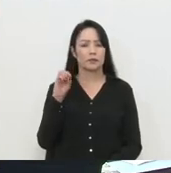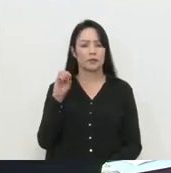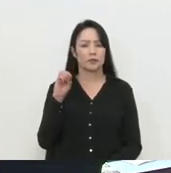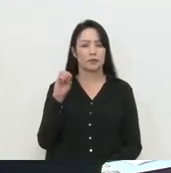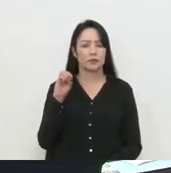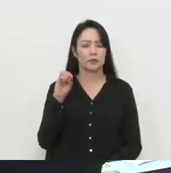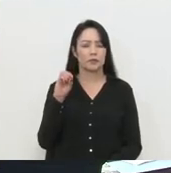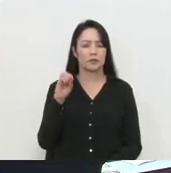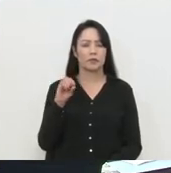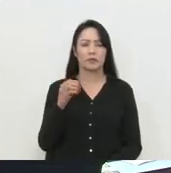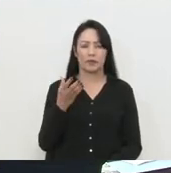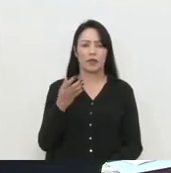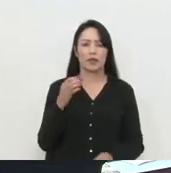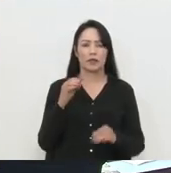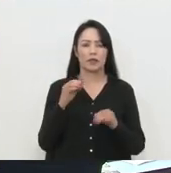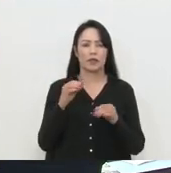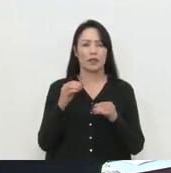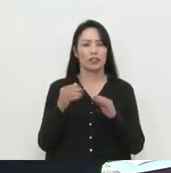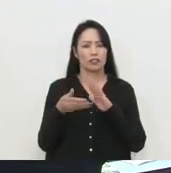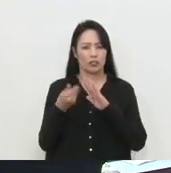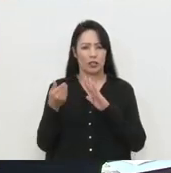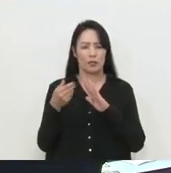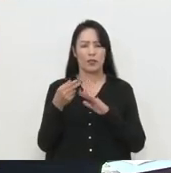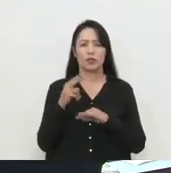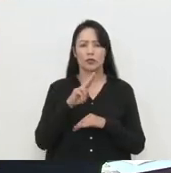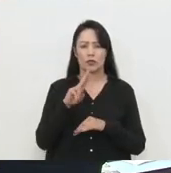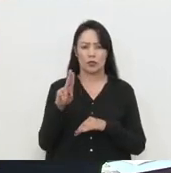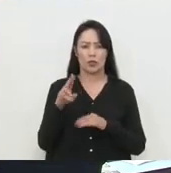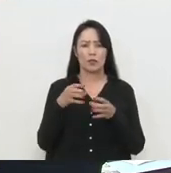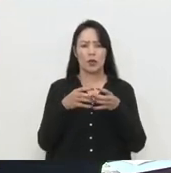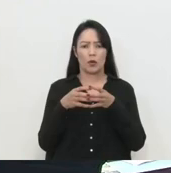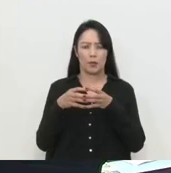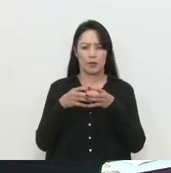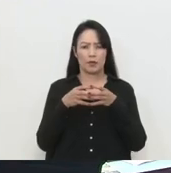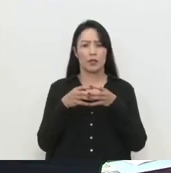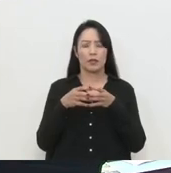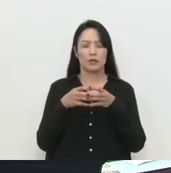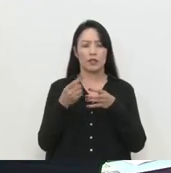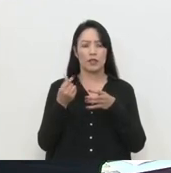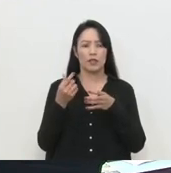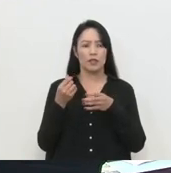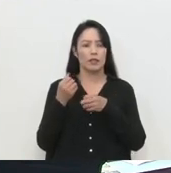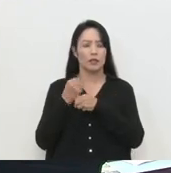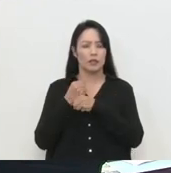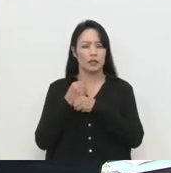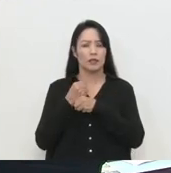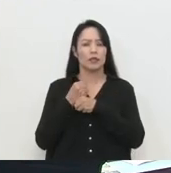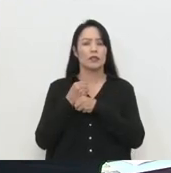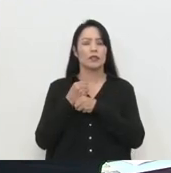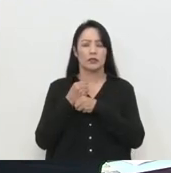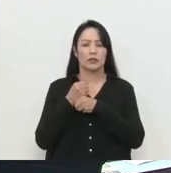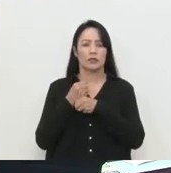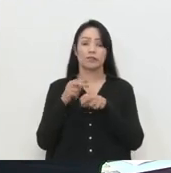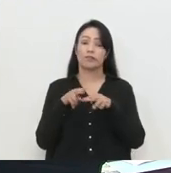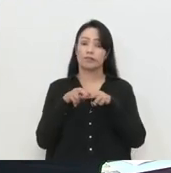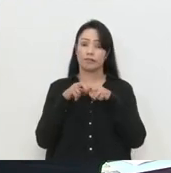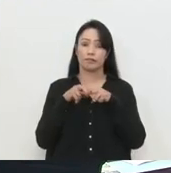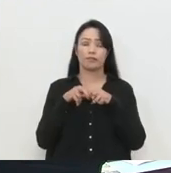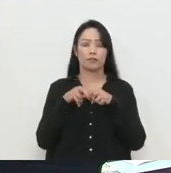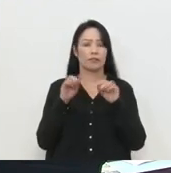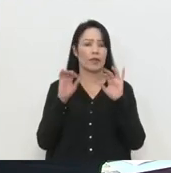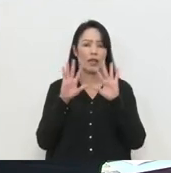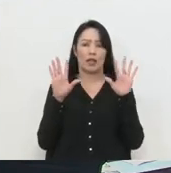Eu quero declinar o meu nome na comissão de Finanças e orçamento por motivos óbvios e